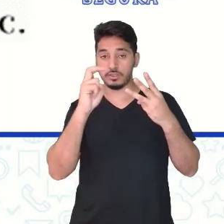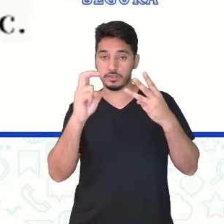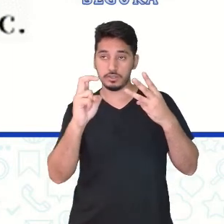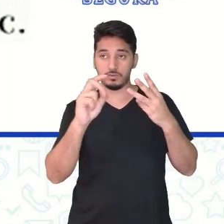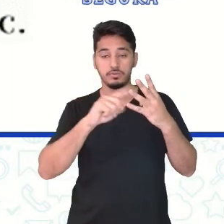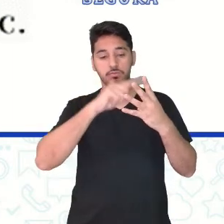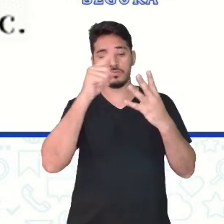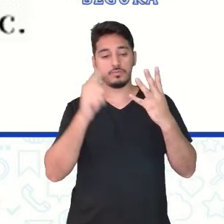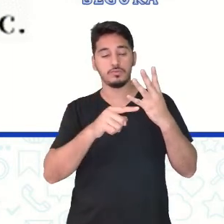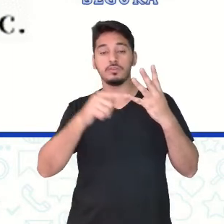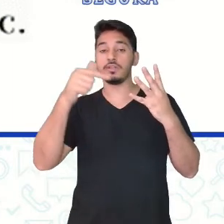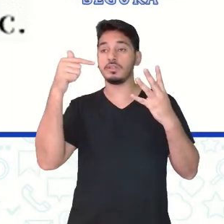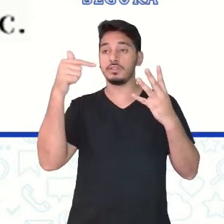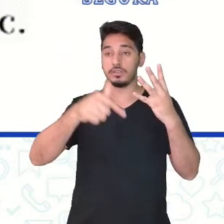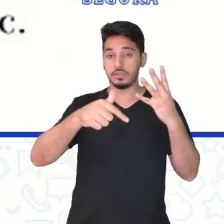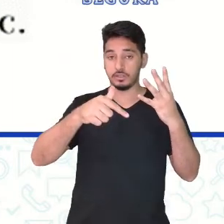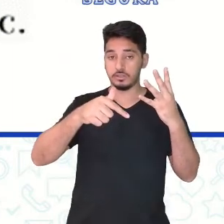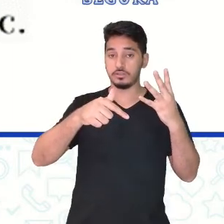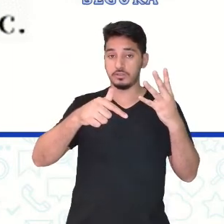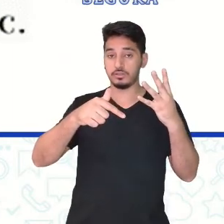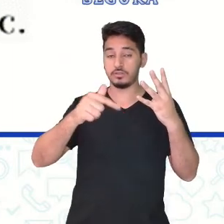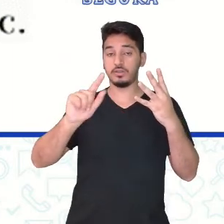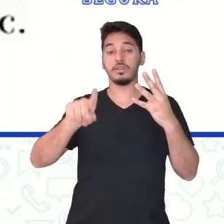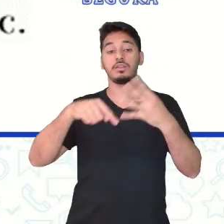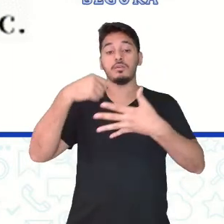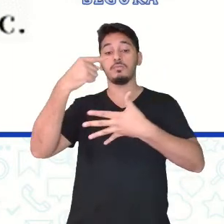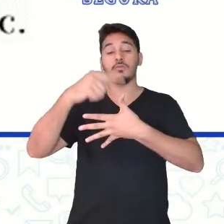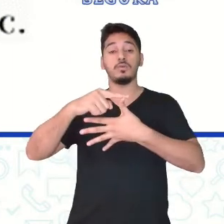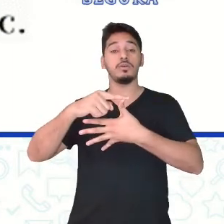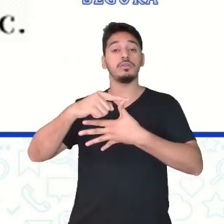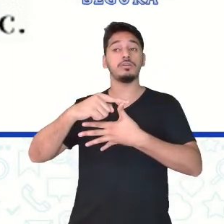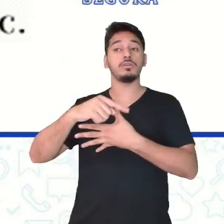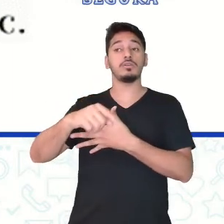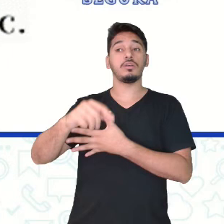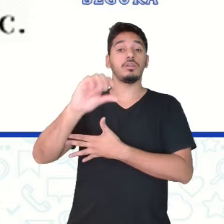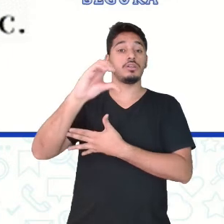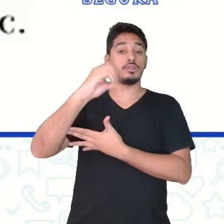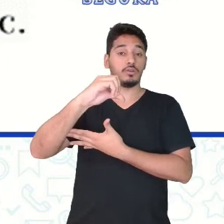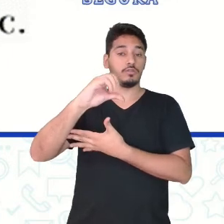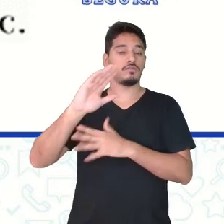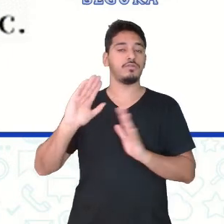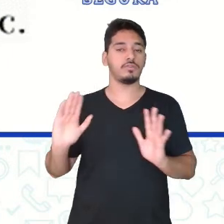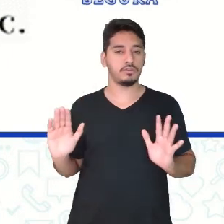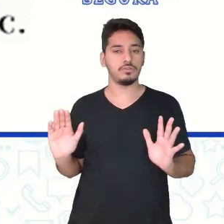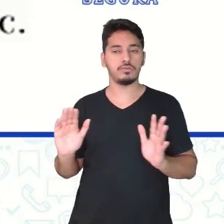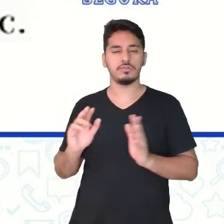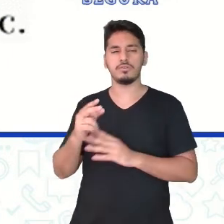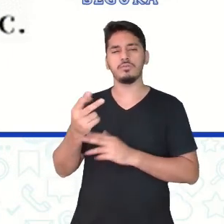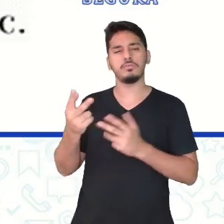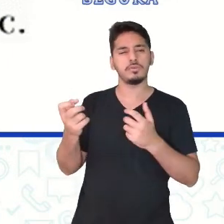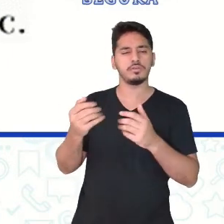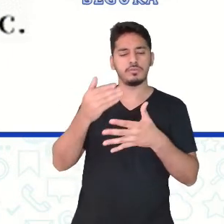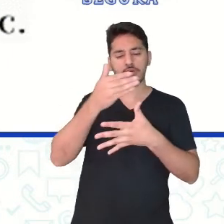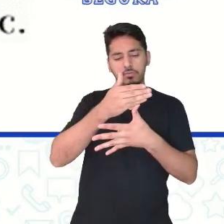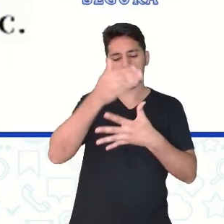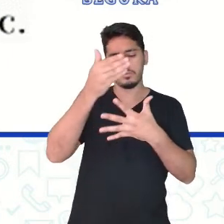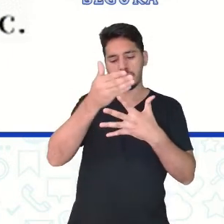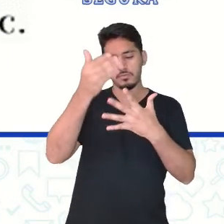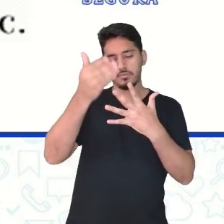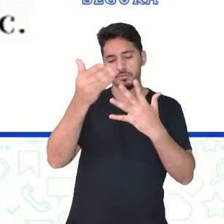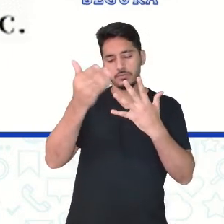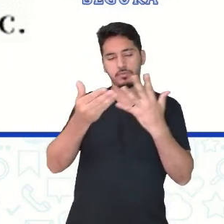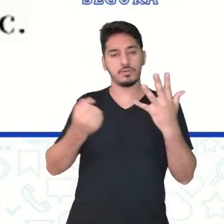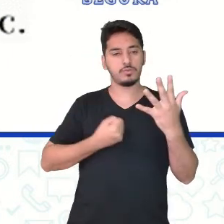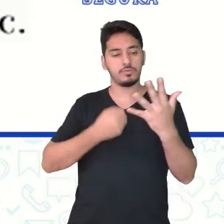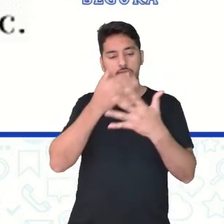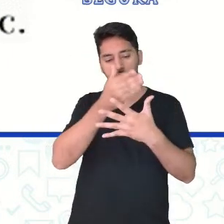5 pontinhos, a figura 4 tem 7 pontinhos, a figura 5 tem 9 pontinhos. Então, observa que a sequência de números que